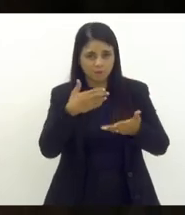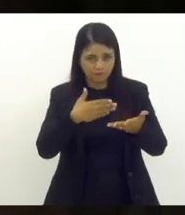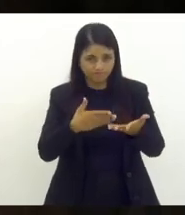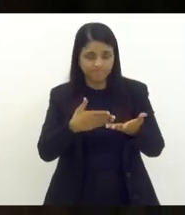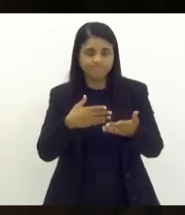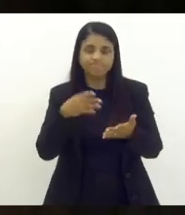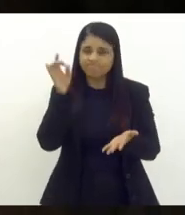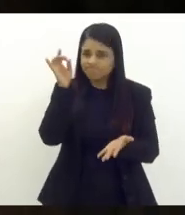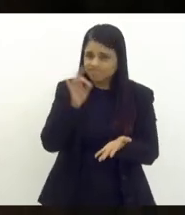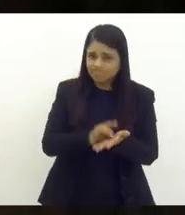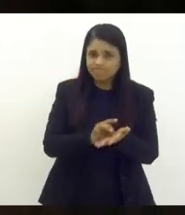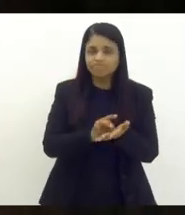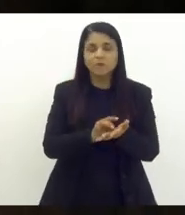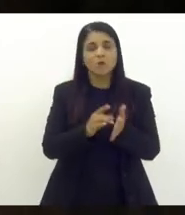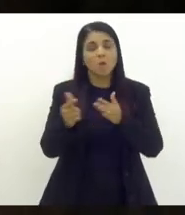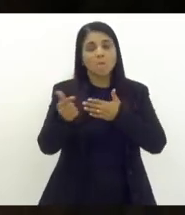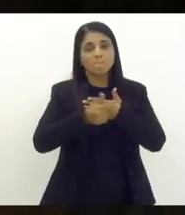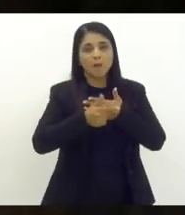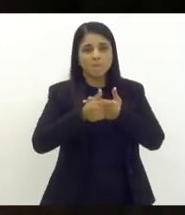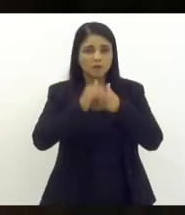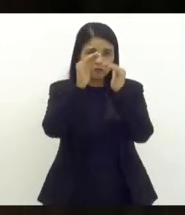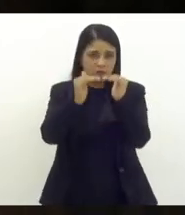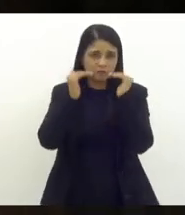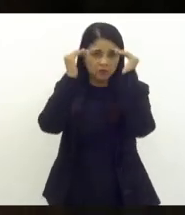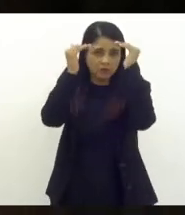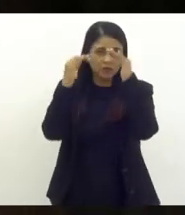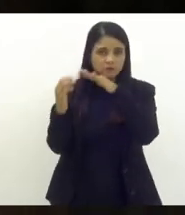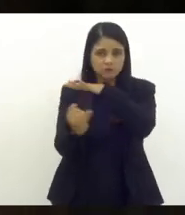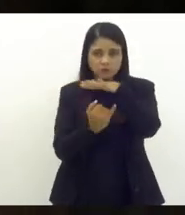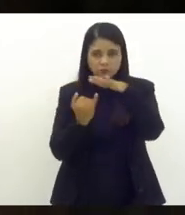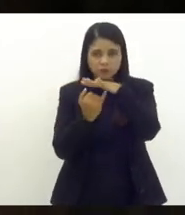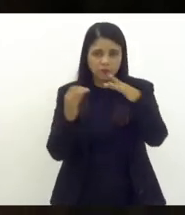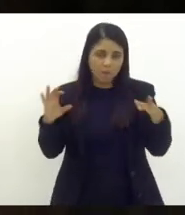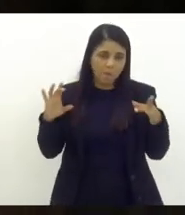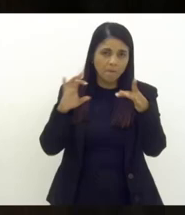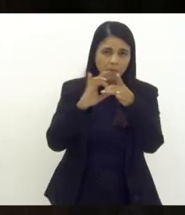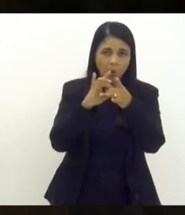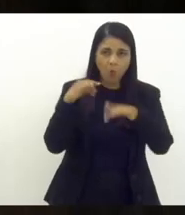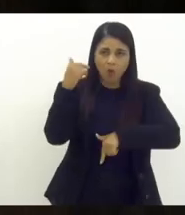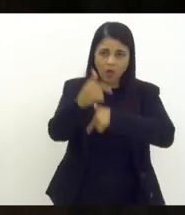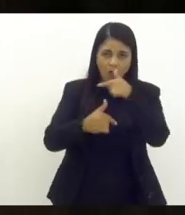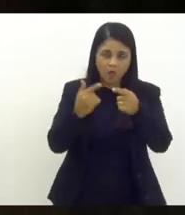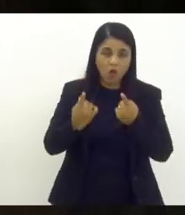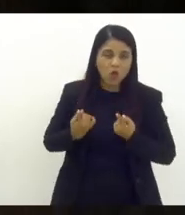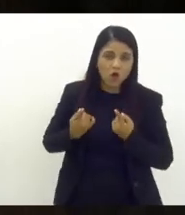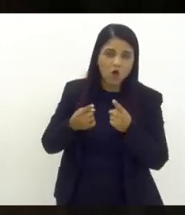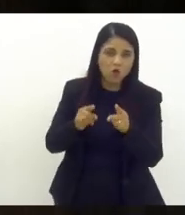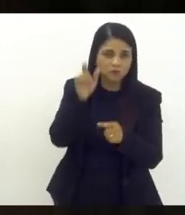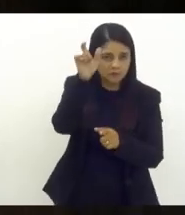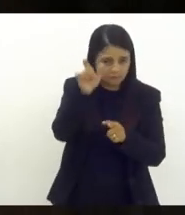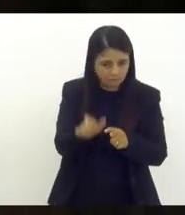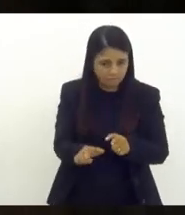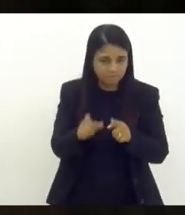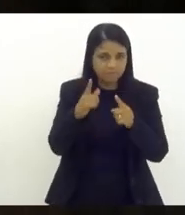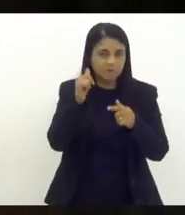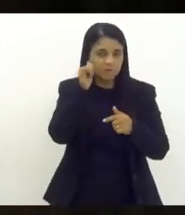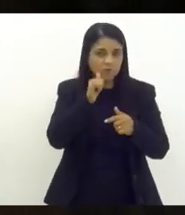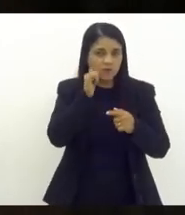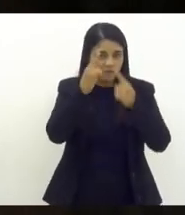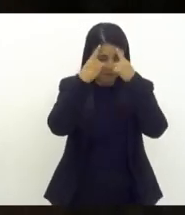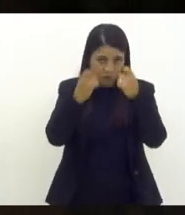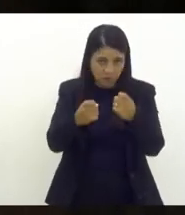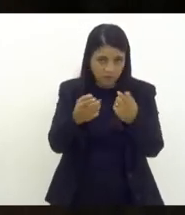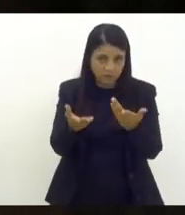umel mental das autoridades instituições trabalharem ativamente no combate a esta violência